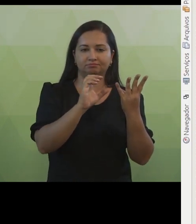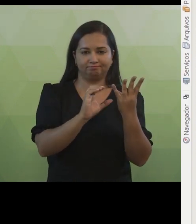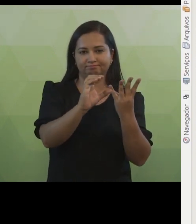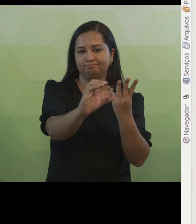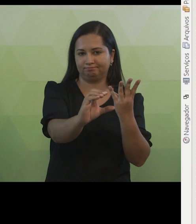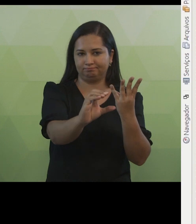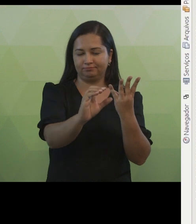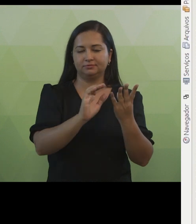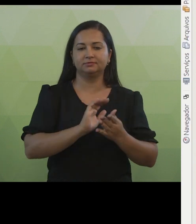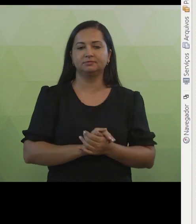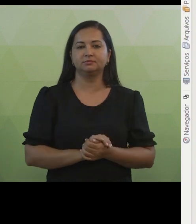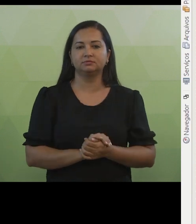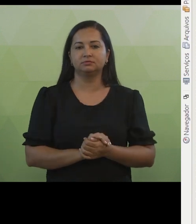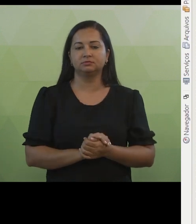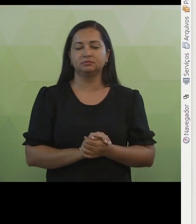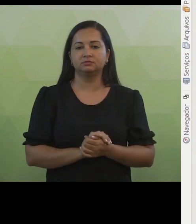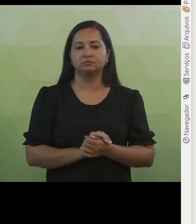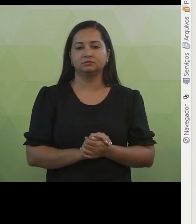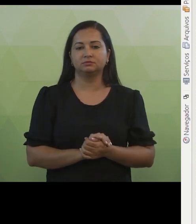são métodos de